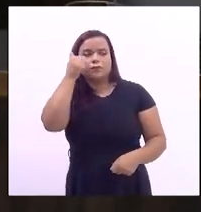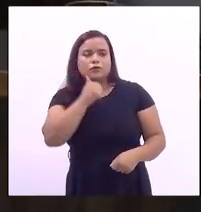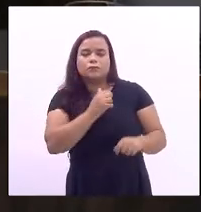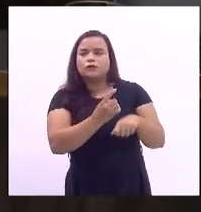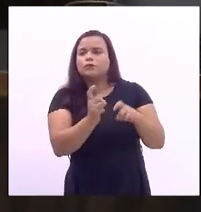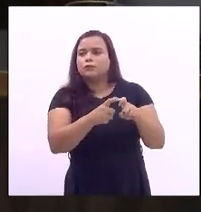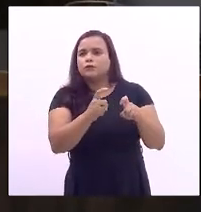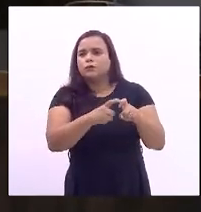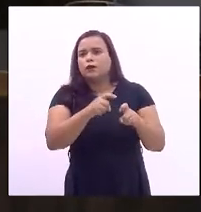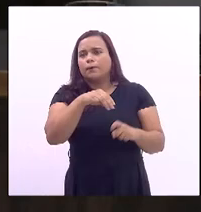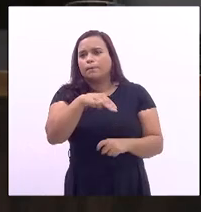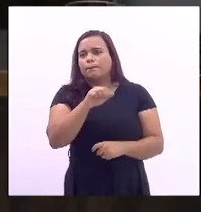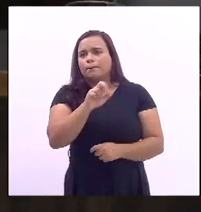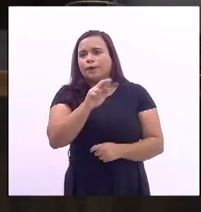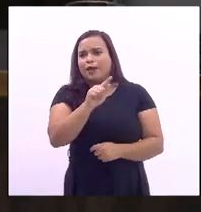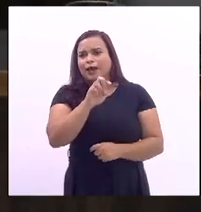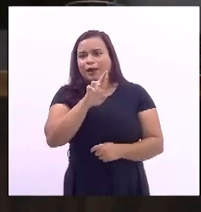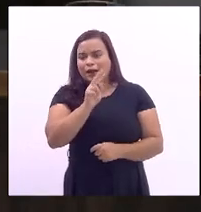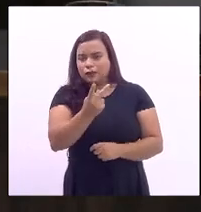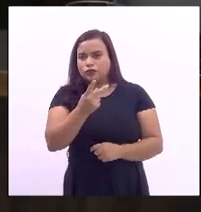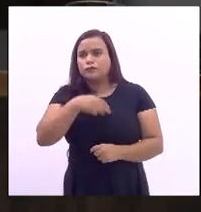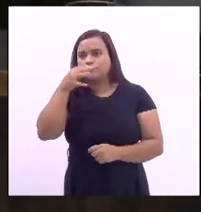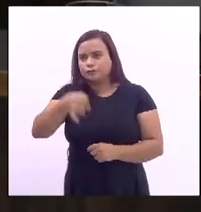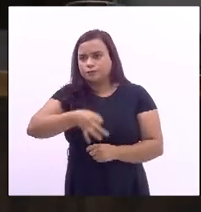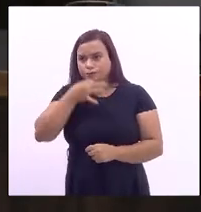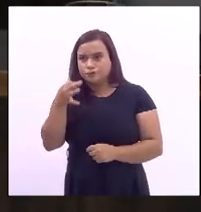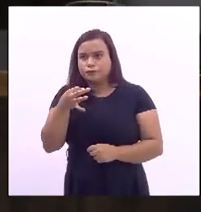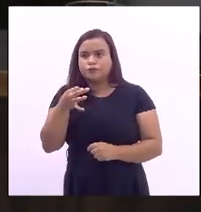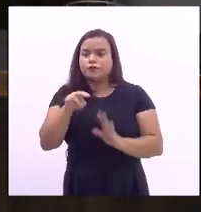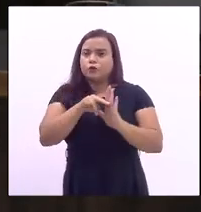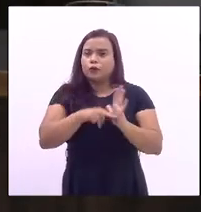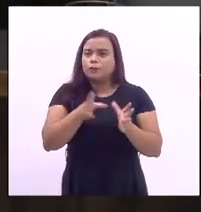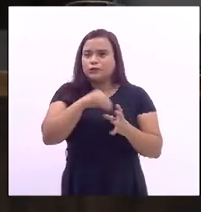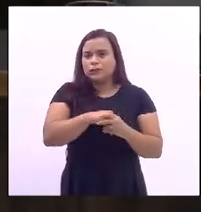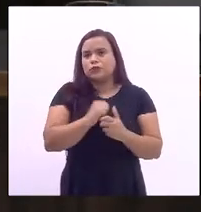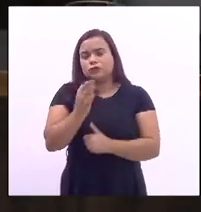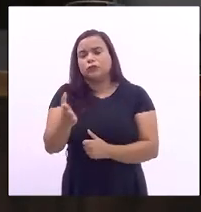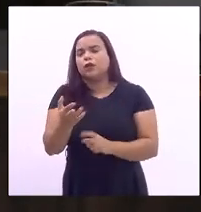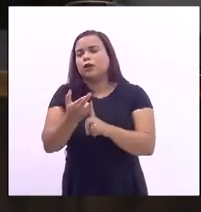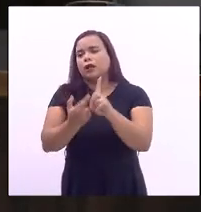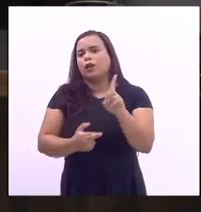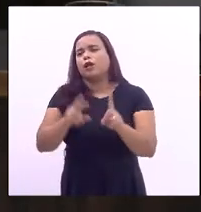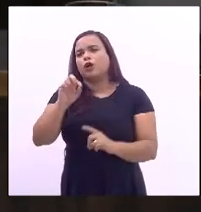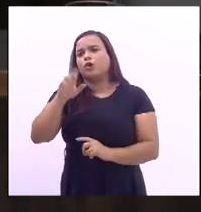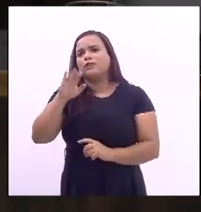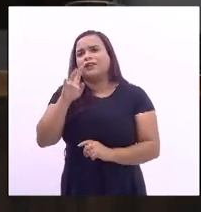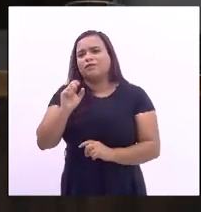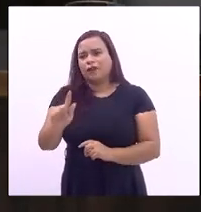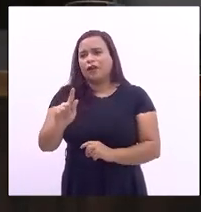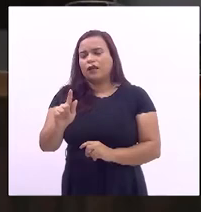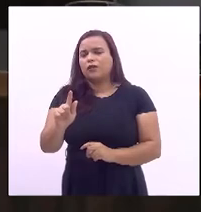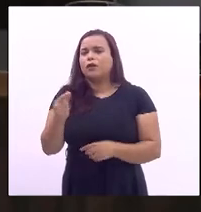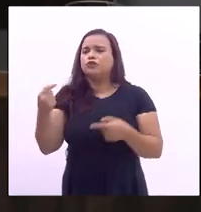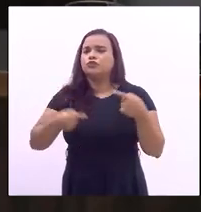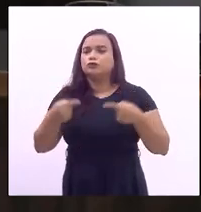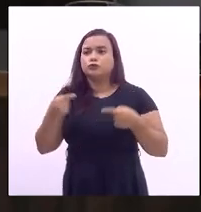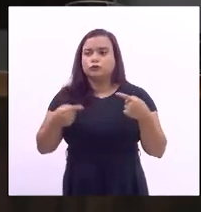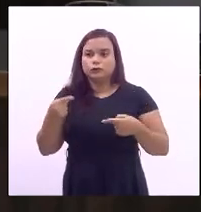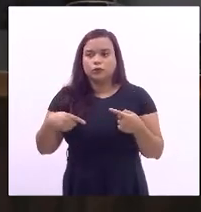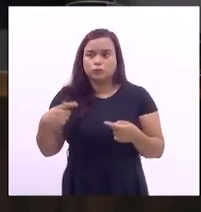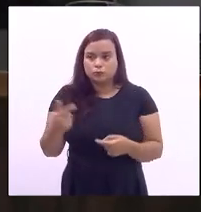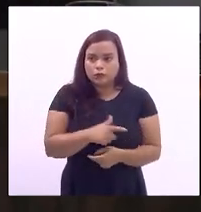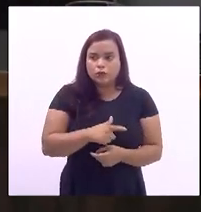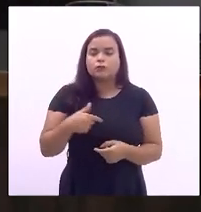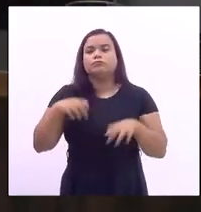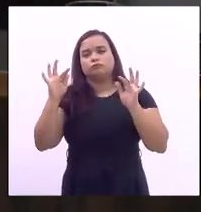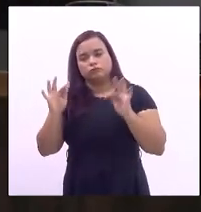da tal Como parecer da comissão de normas internas e proposições externas favorável relator Deputado rosenverg Reis em discussão 90 que